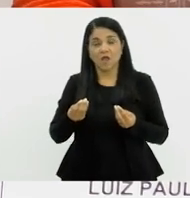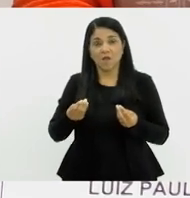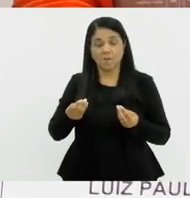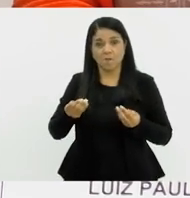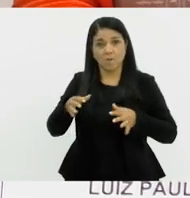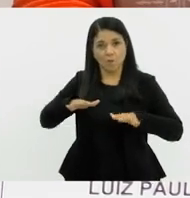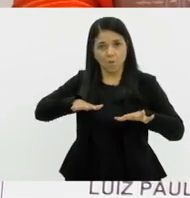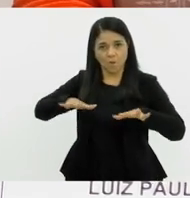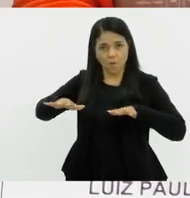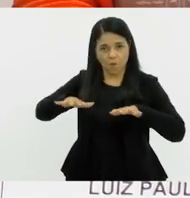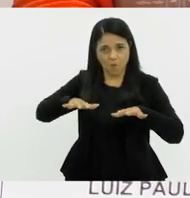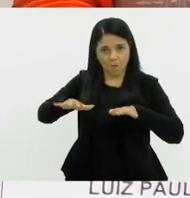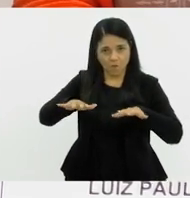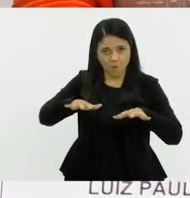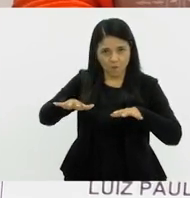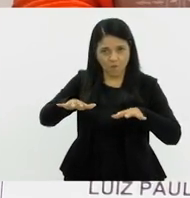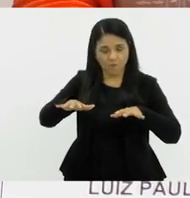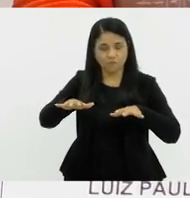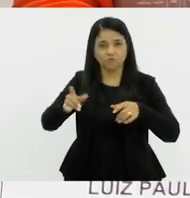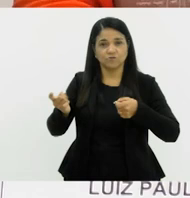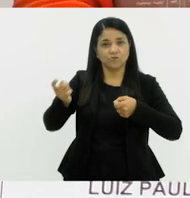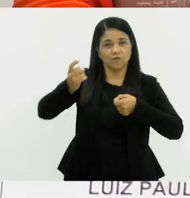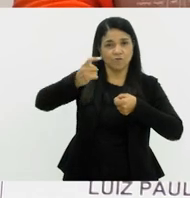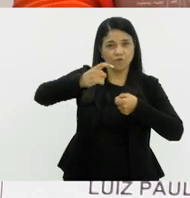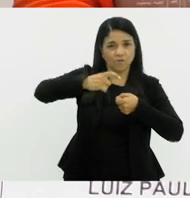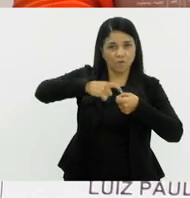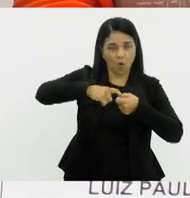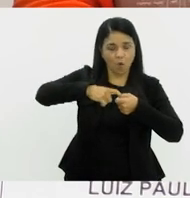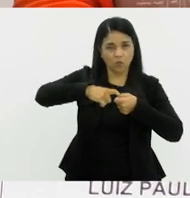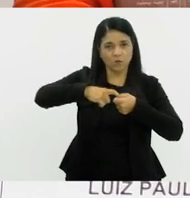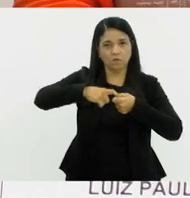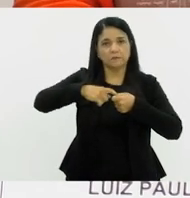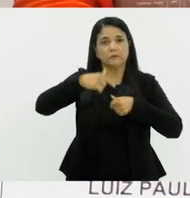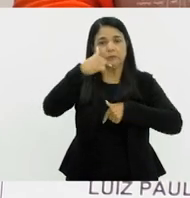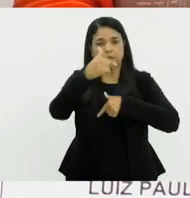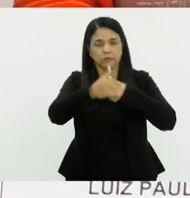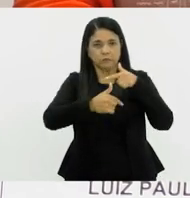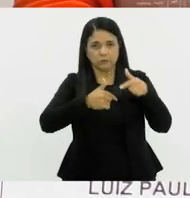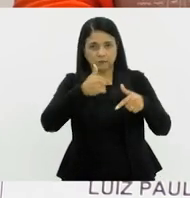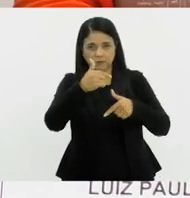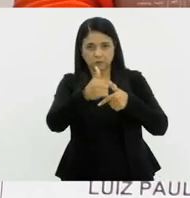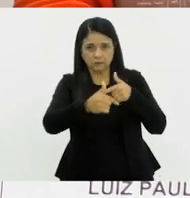mobilização em torno do retorno, né, do funcionamento do